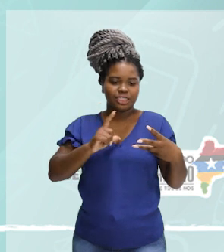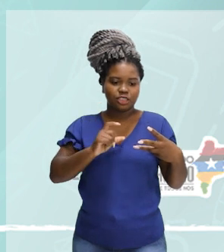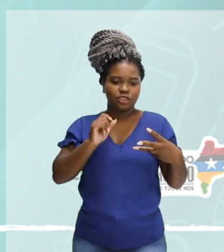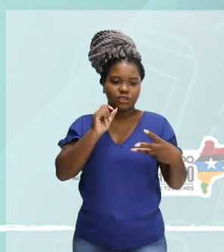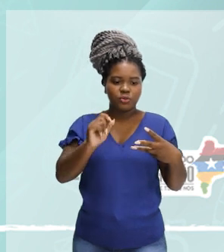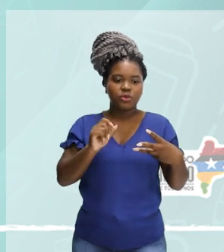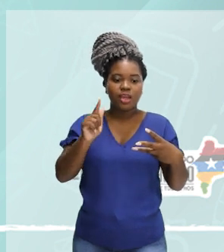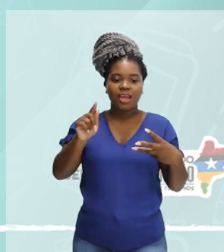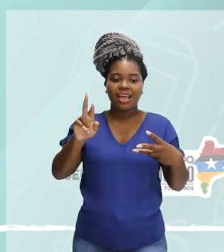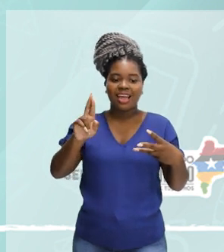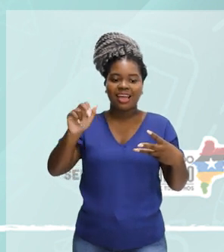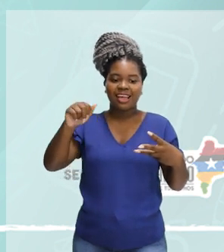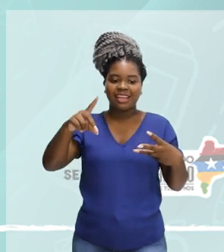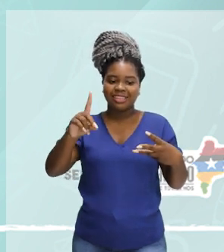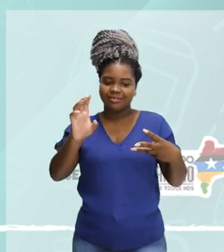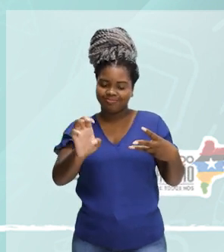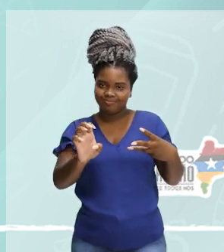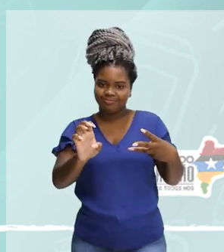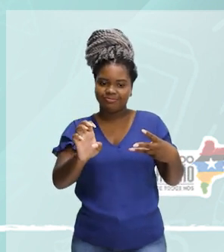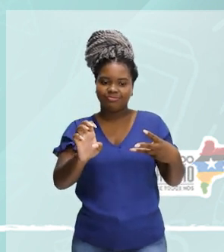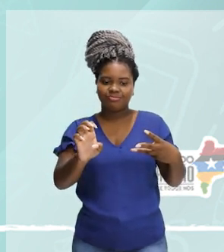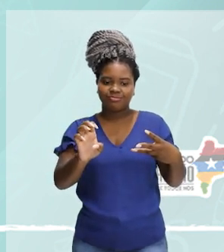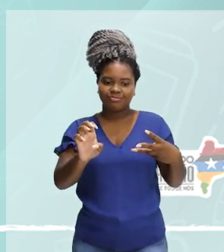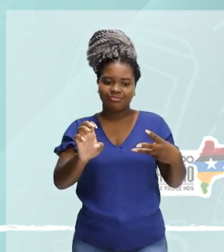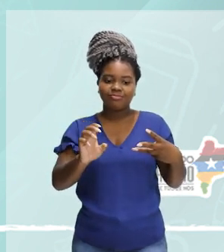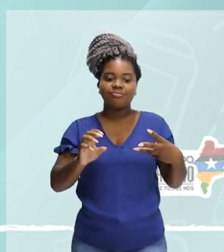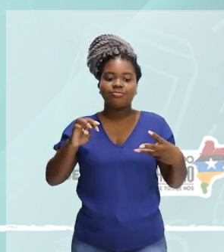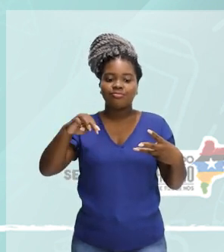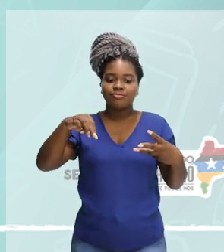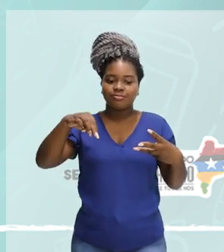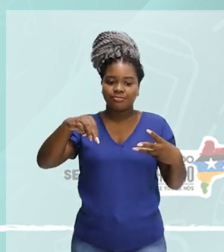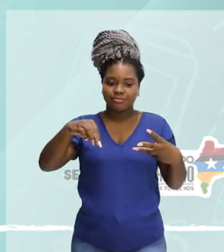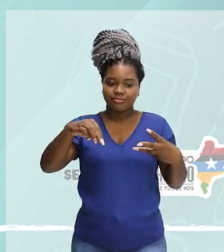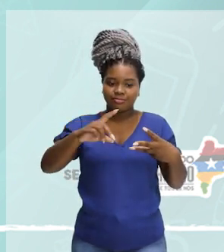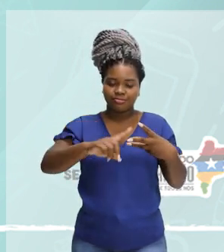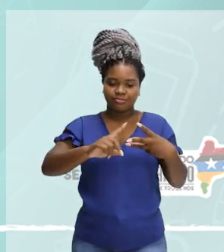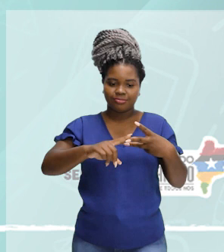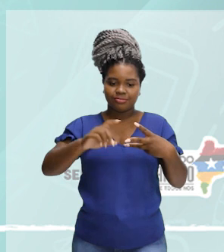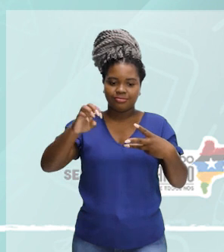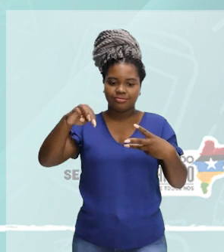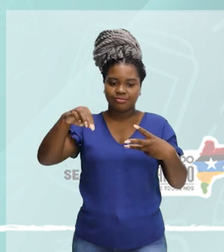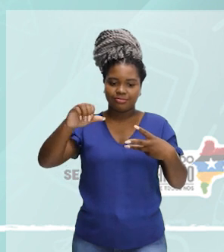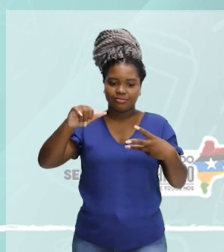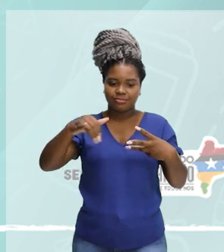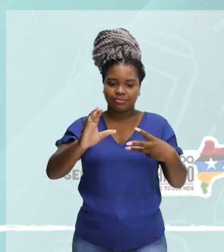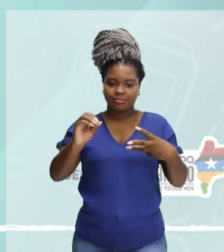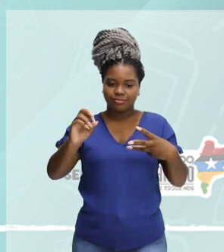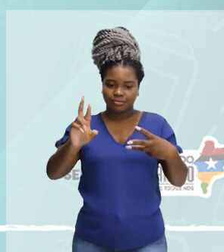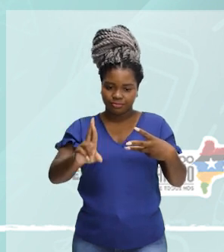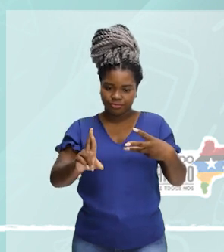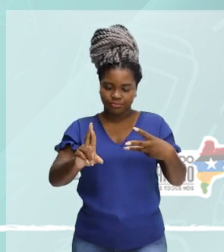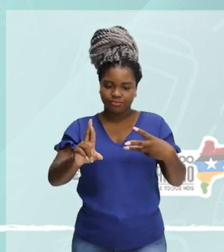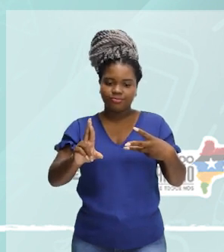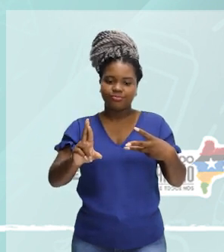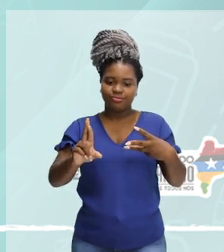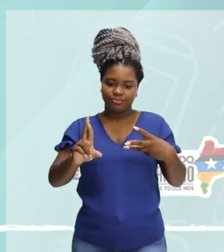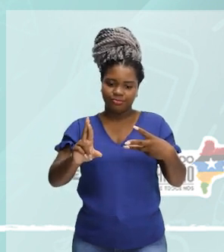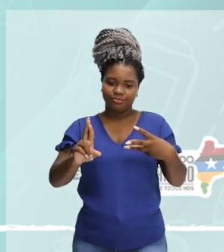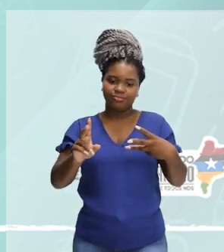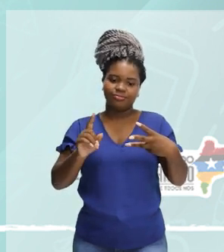palavra grande em português é grande. No grado comparativo, maior,